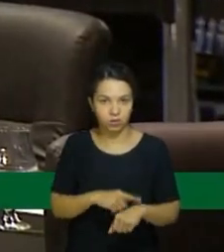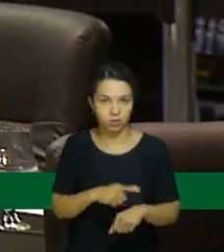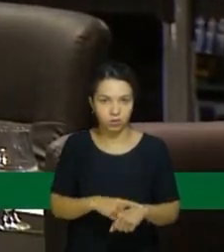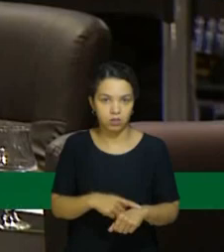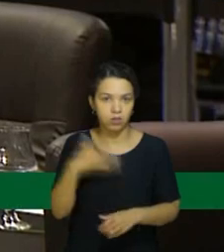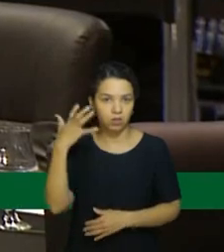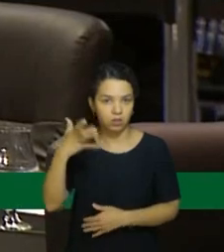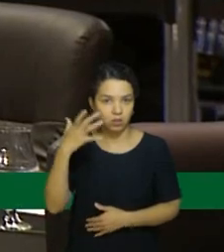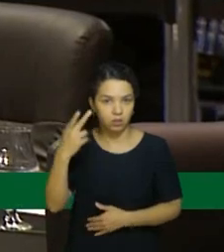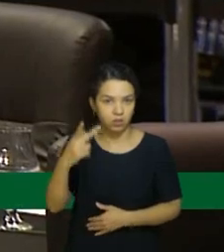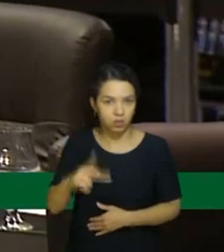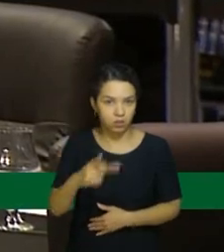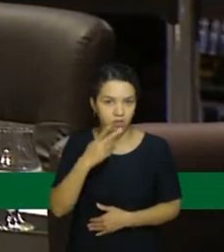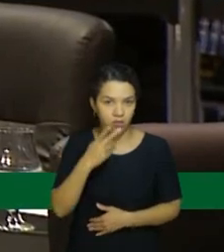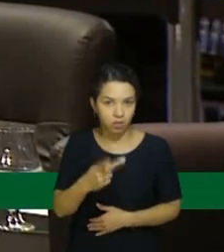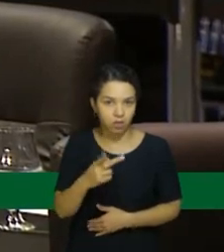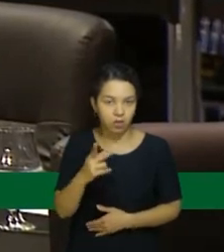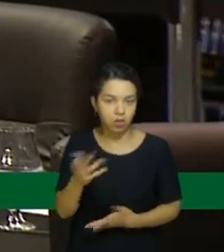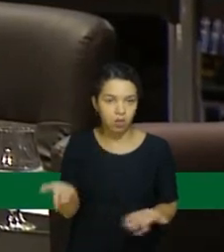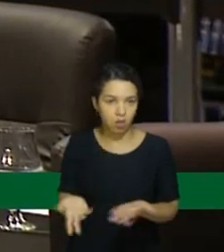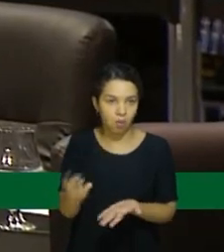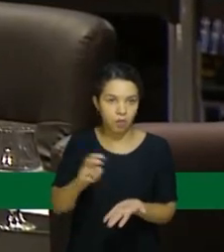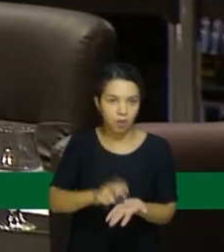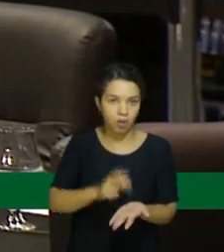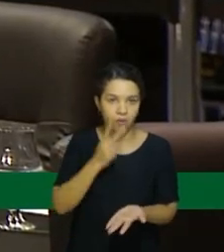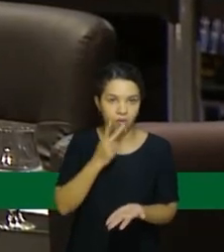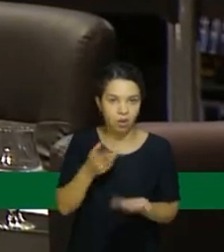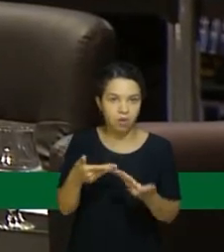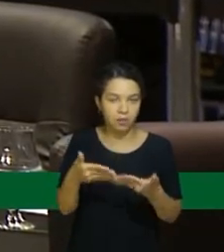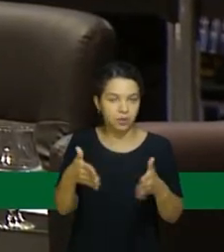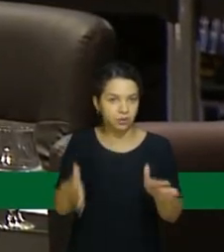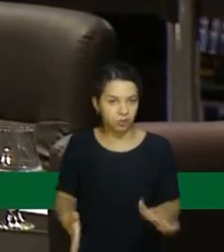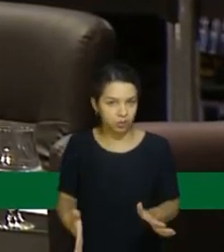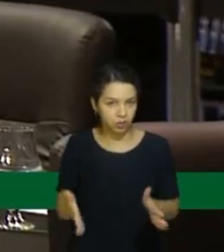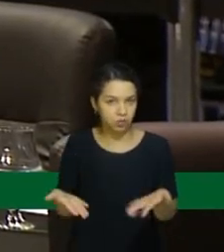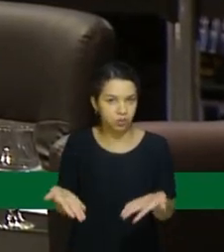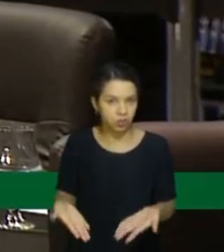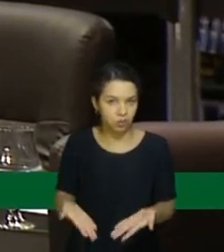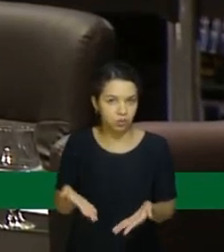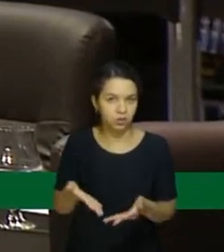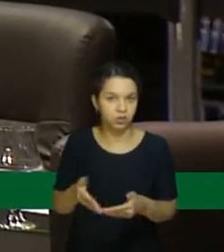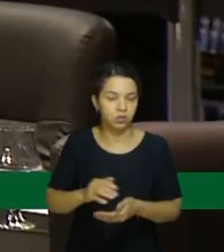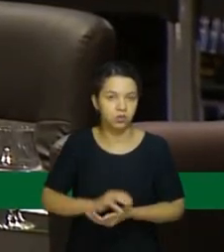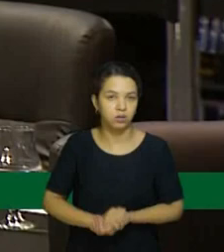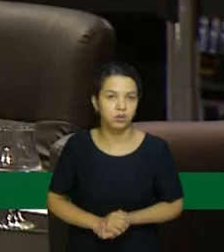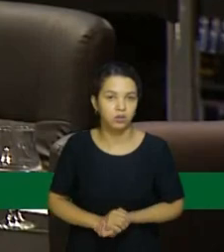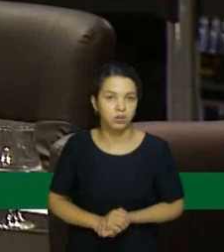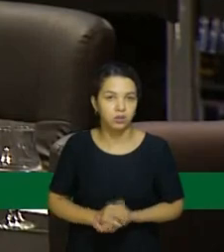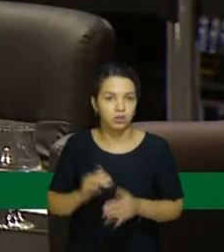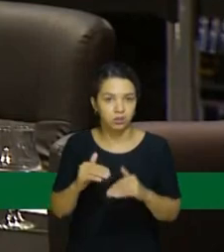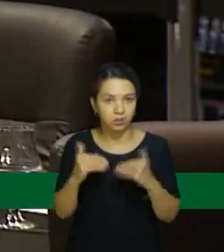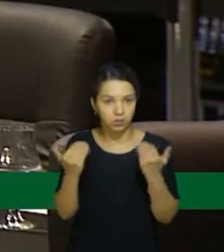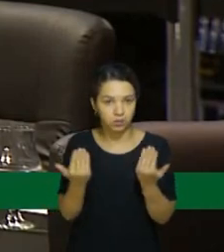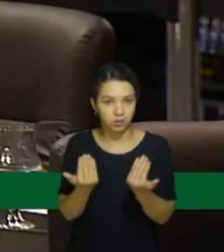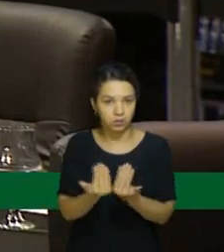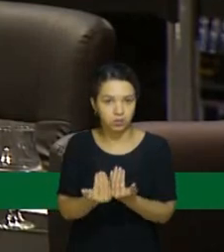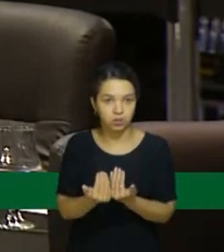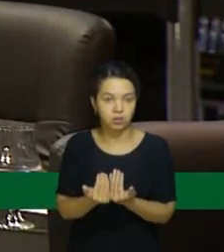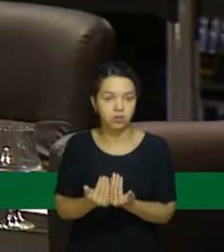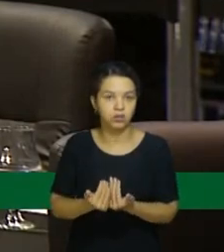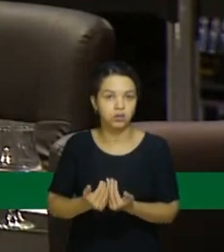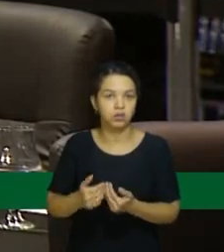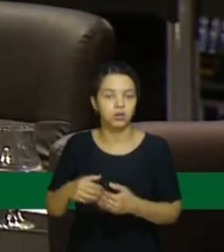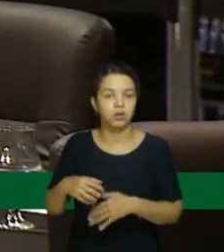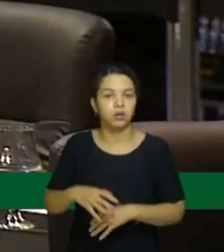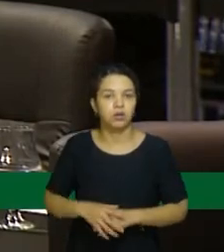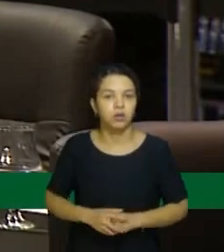fala dizer aquilo que disse hoje manhã na abertura dos trabalhos aqui da dessas sessões itinerantes na condição do presidente